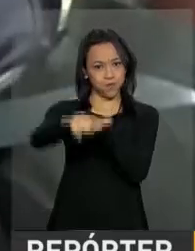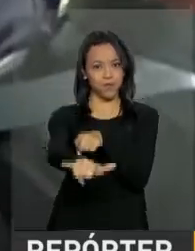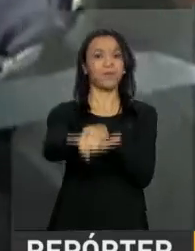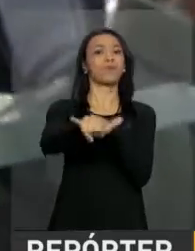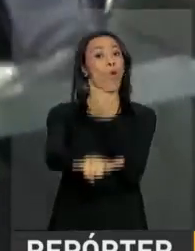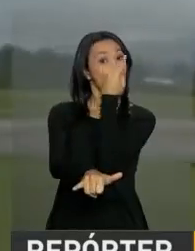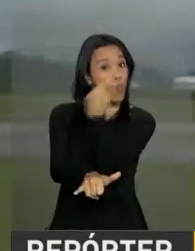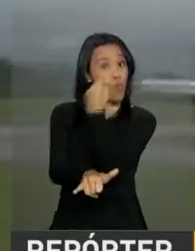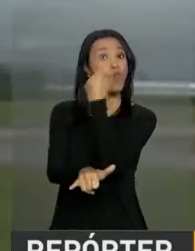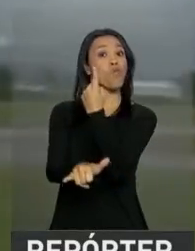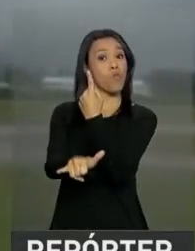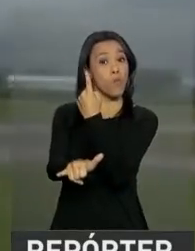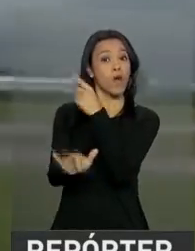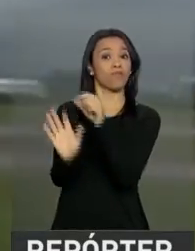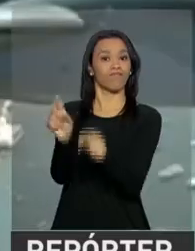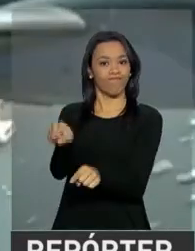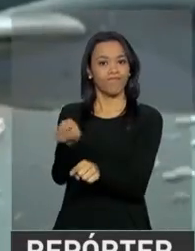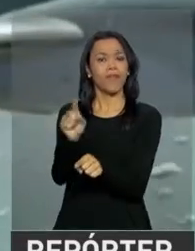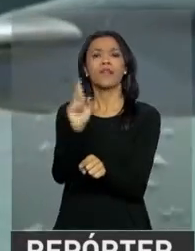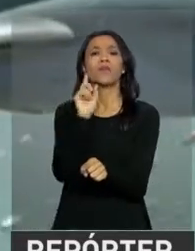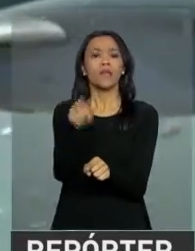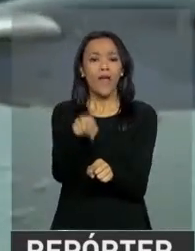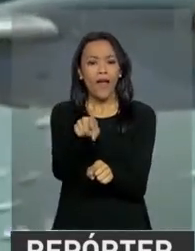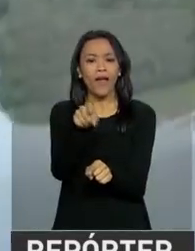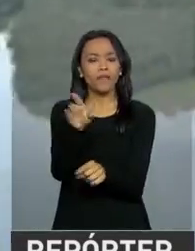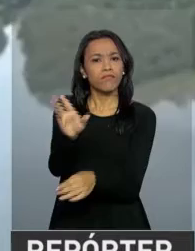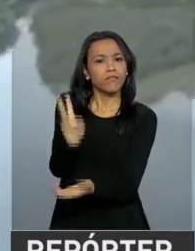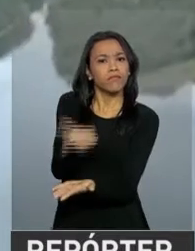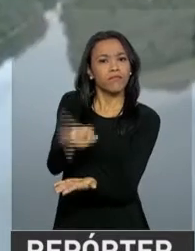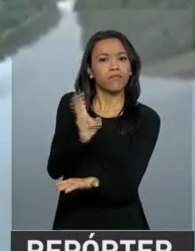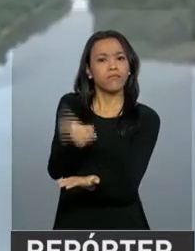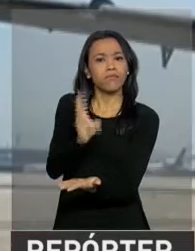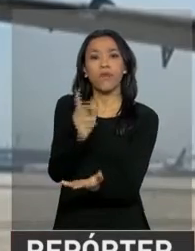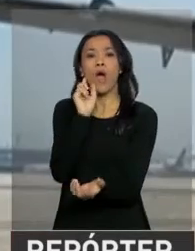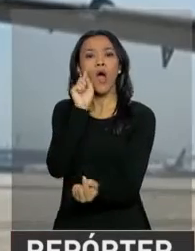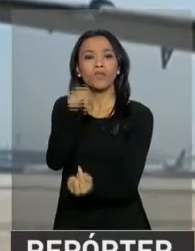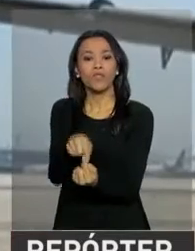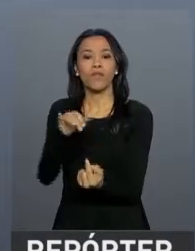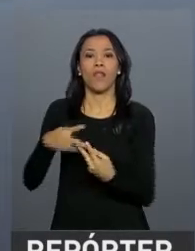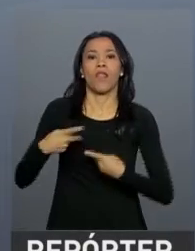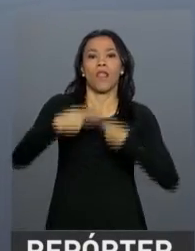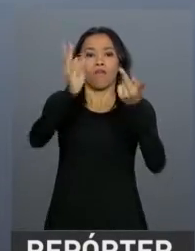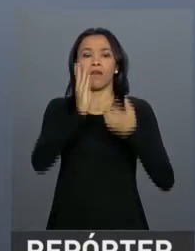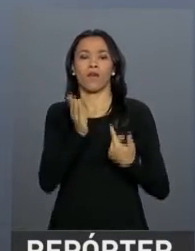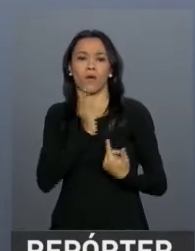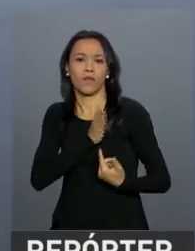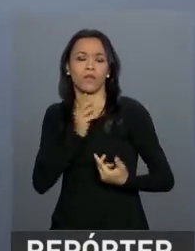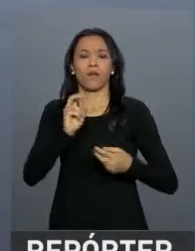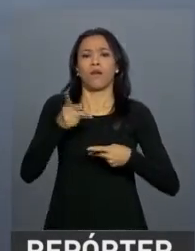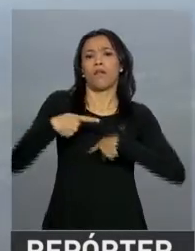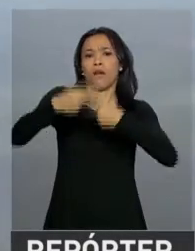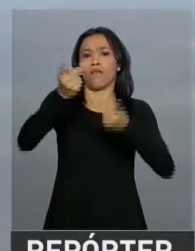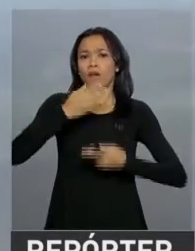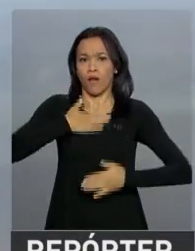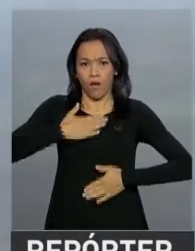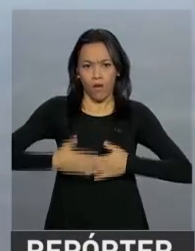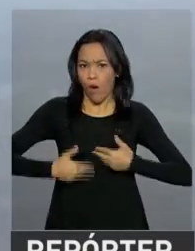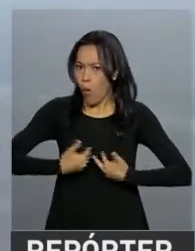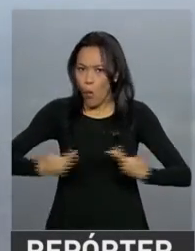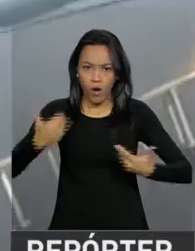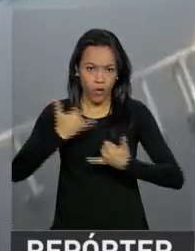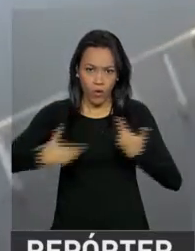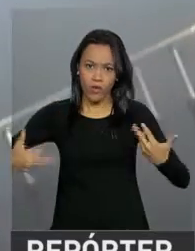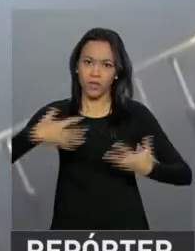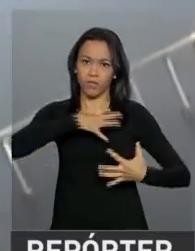deixar uma aeronave exclusiva e de modo permanente para o transporte de órgãos ou tecidos para transplantes